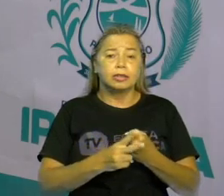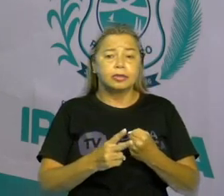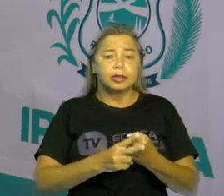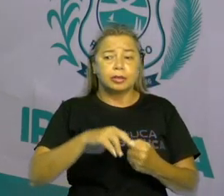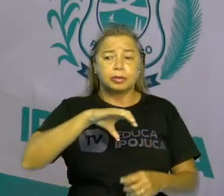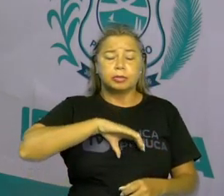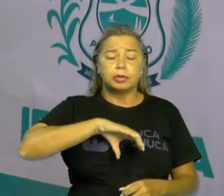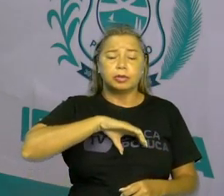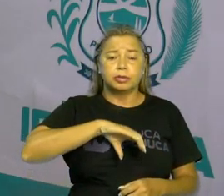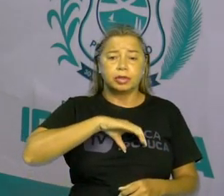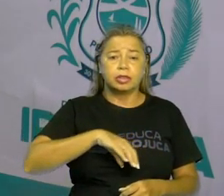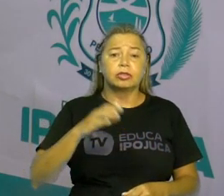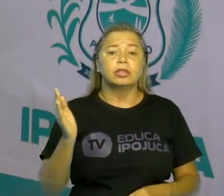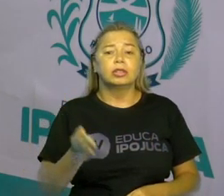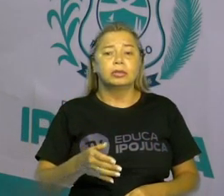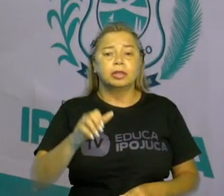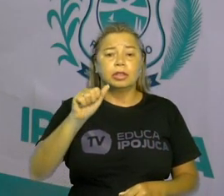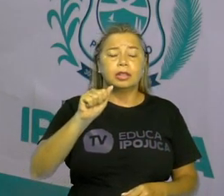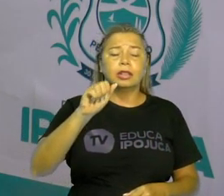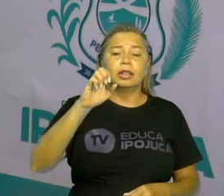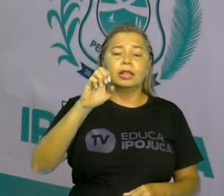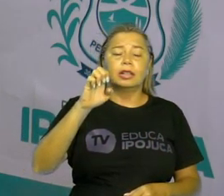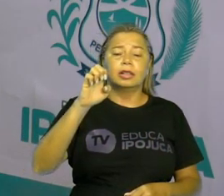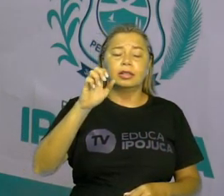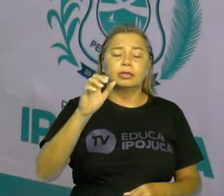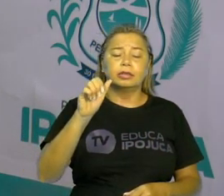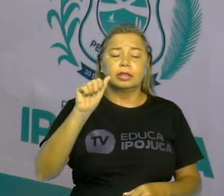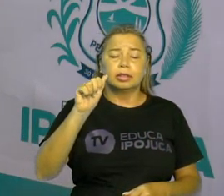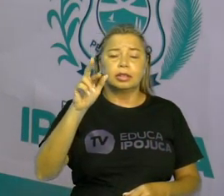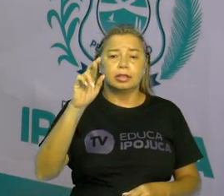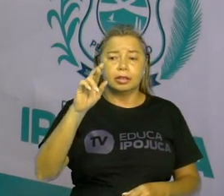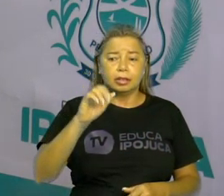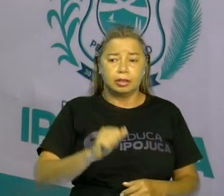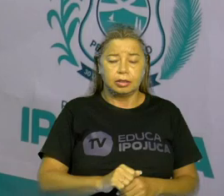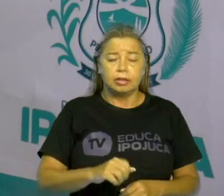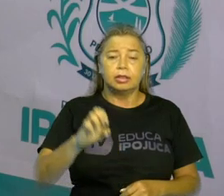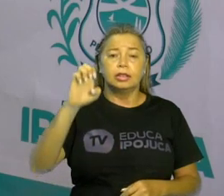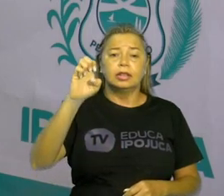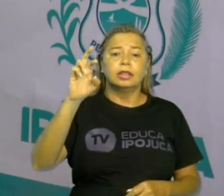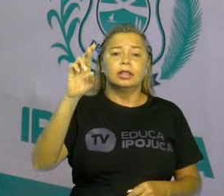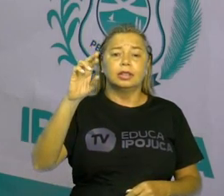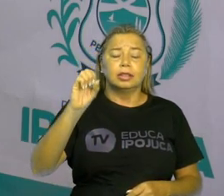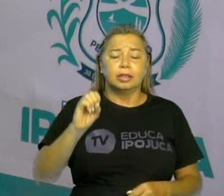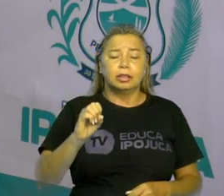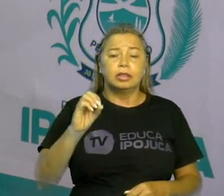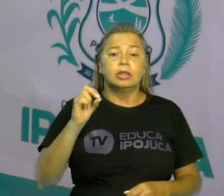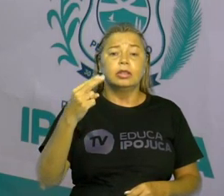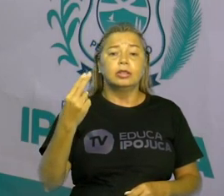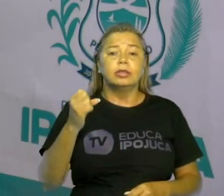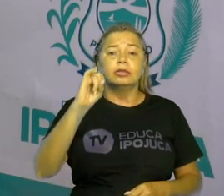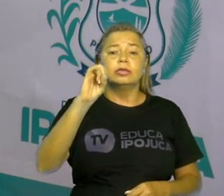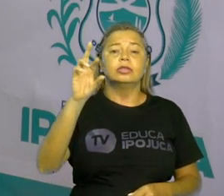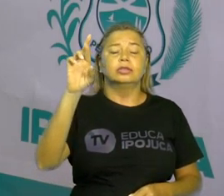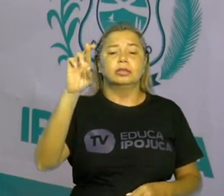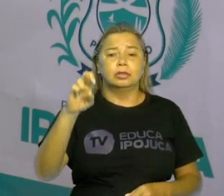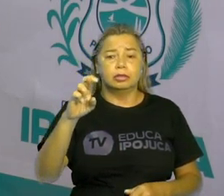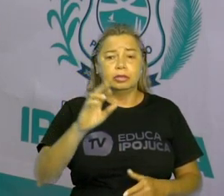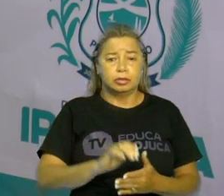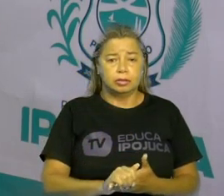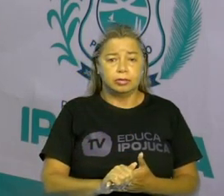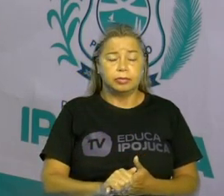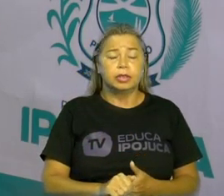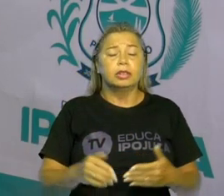termina em a r r u i r só que como eu já utilizo aqui o gol hein tio então